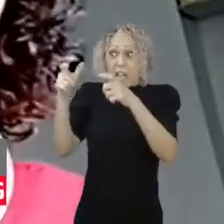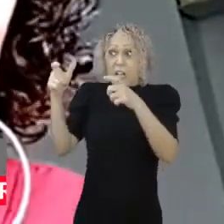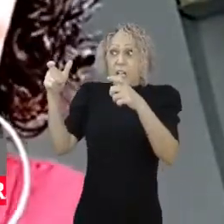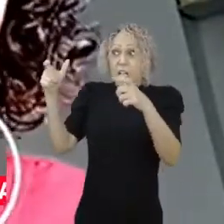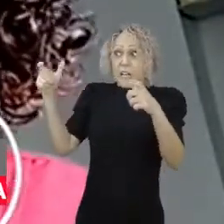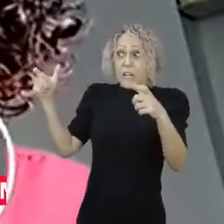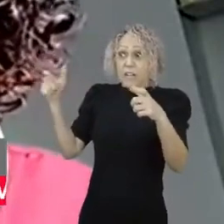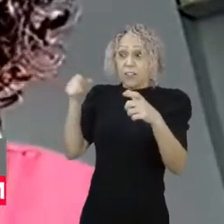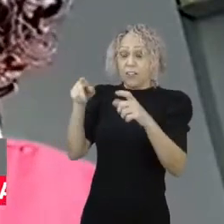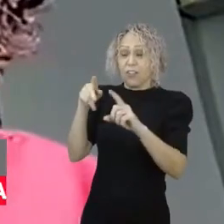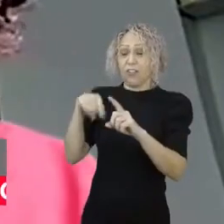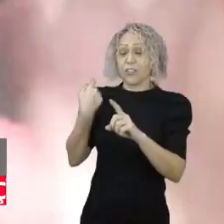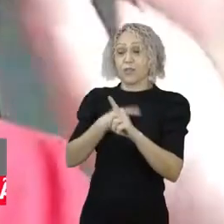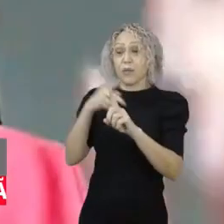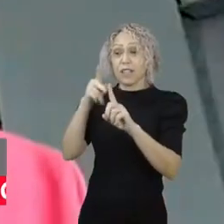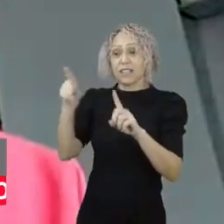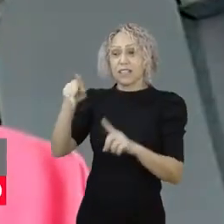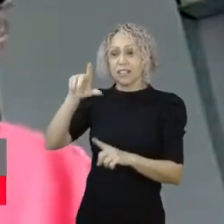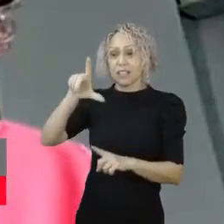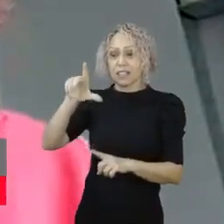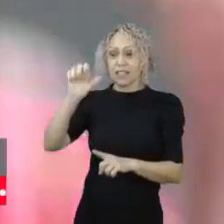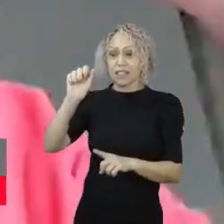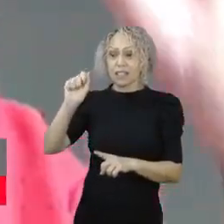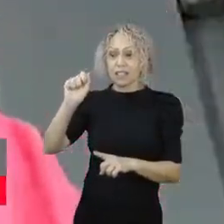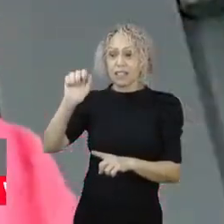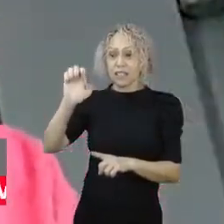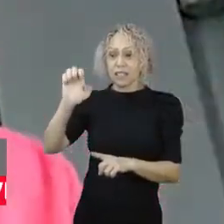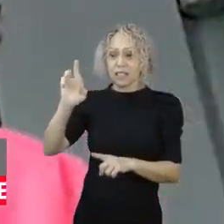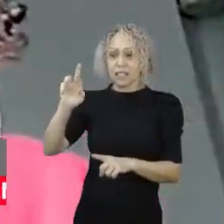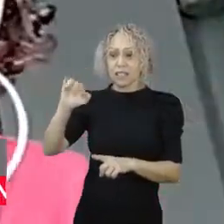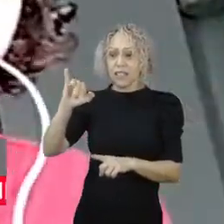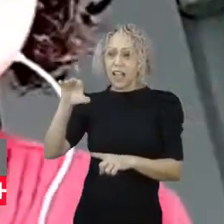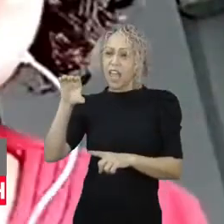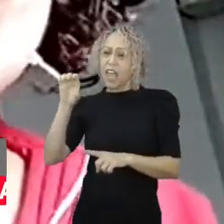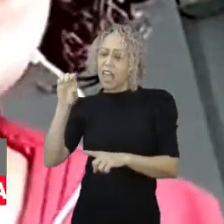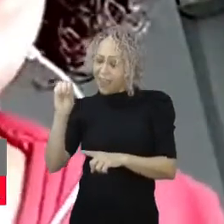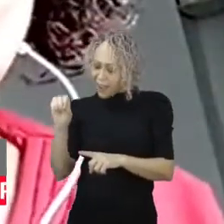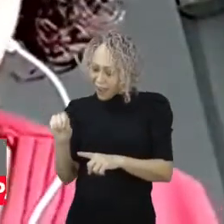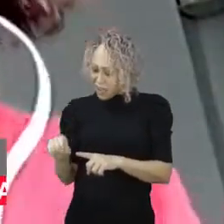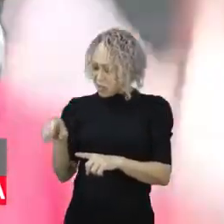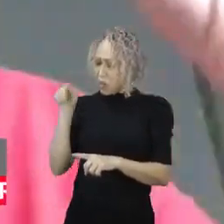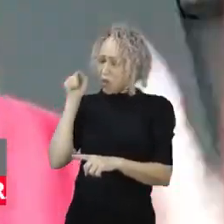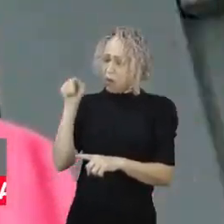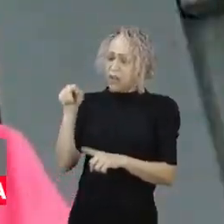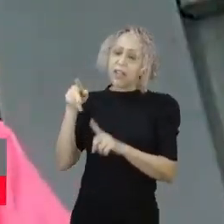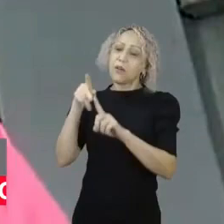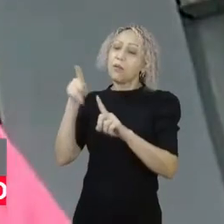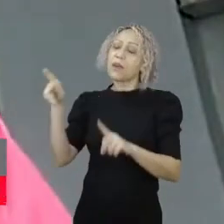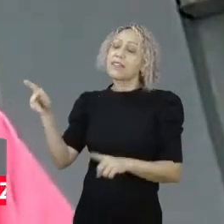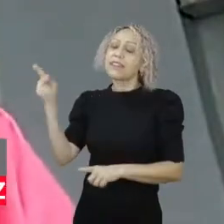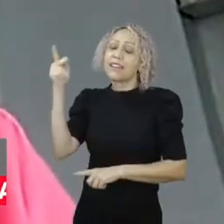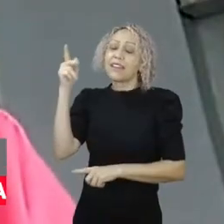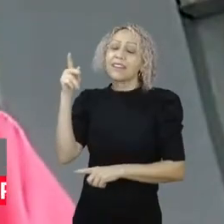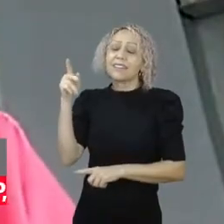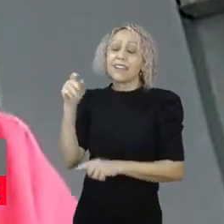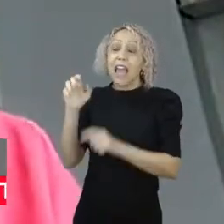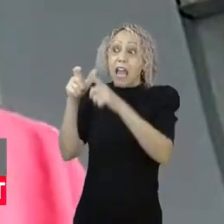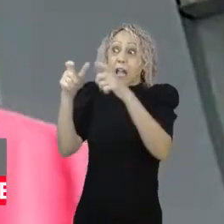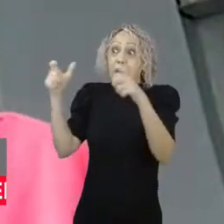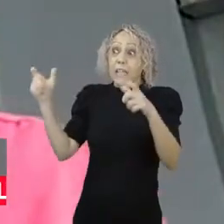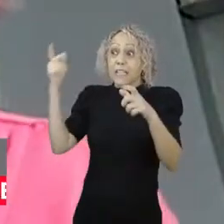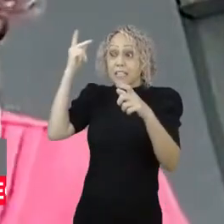a pequenina cidade lá de vou lembrar aqui, Aiuaba, com